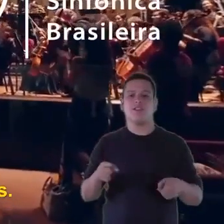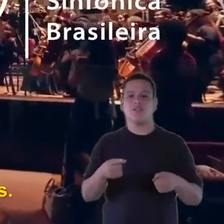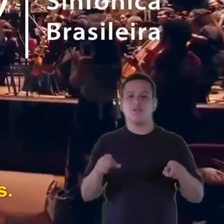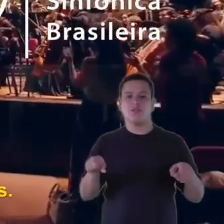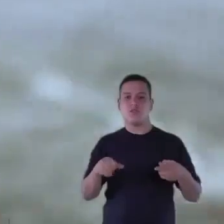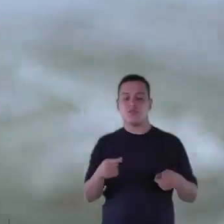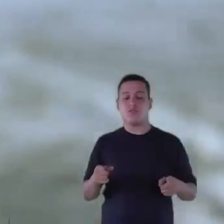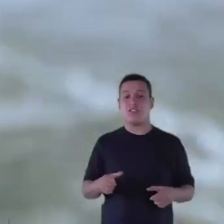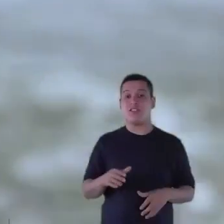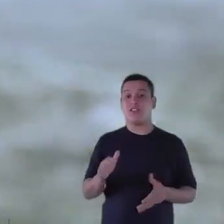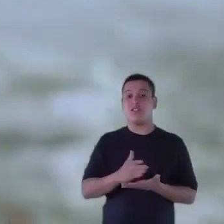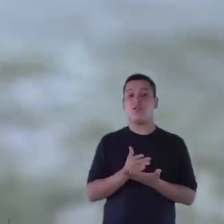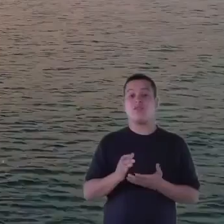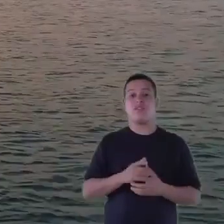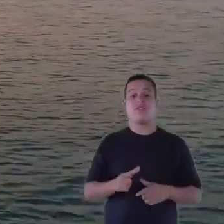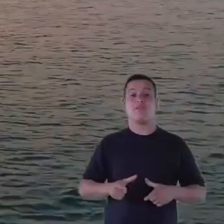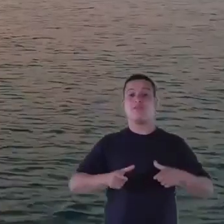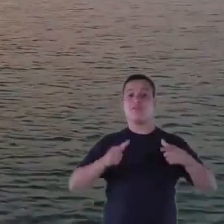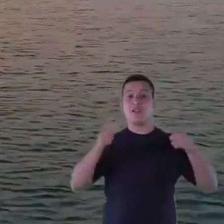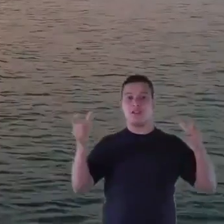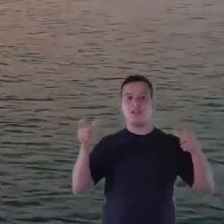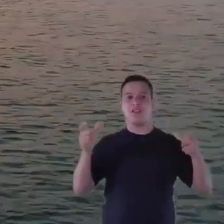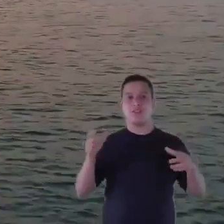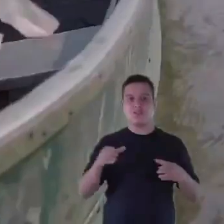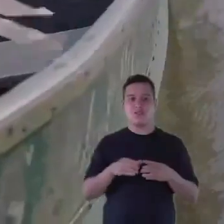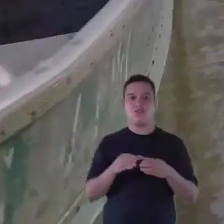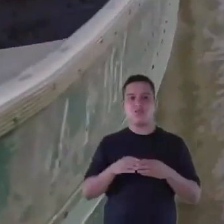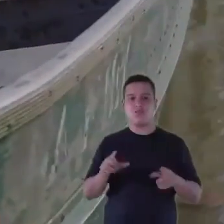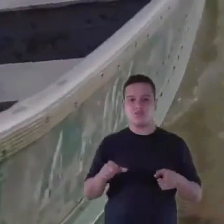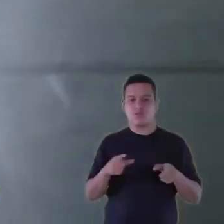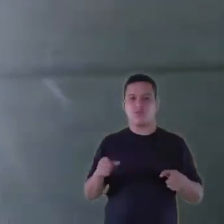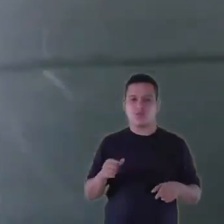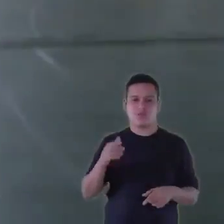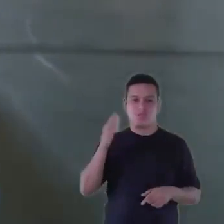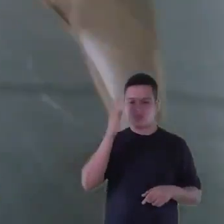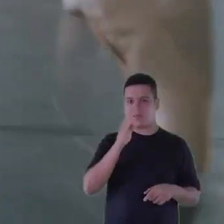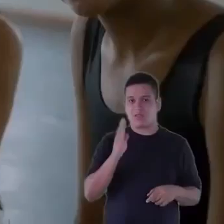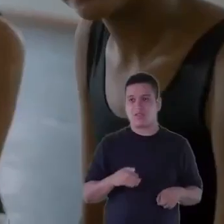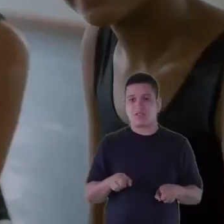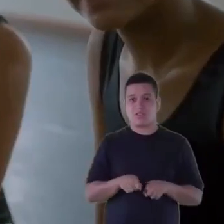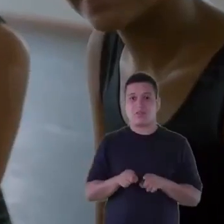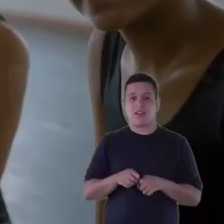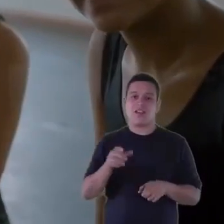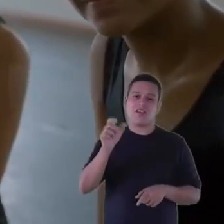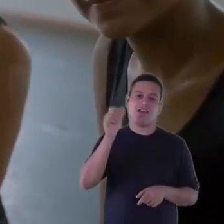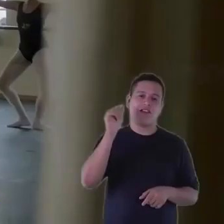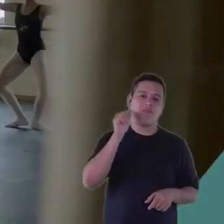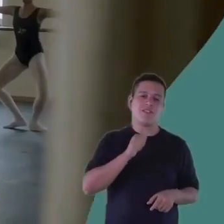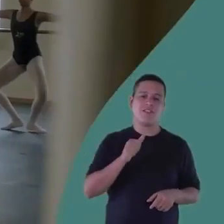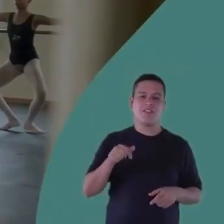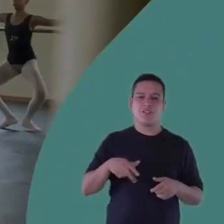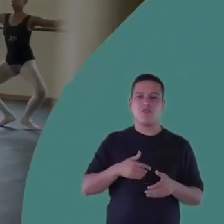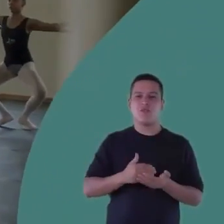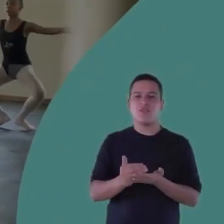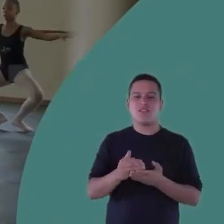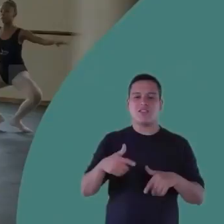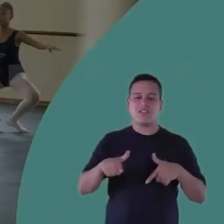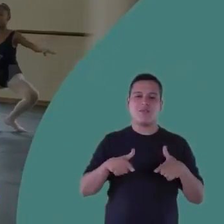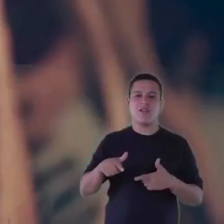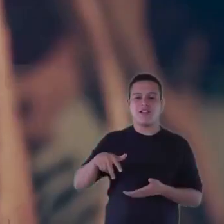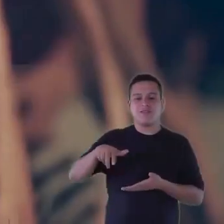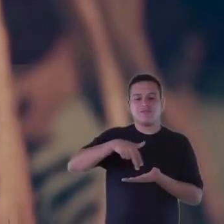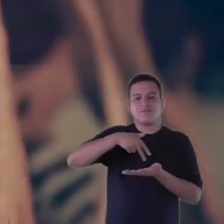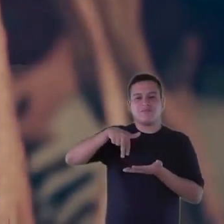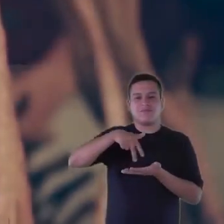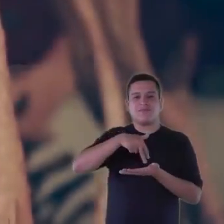do país. A cultura está na menina, que salta de um barco e vira bailarina em um centro cultural em Corumbá. Está